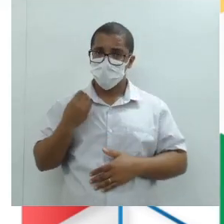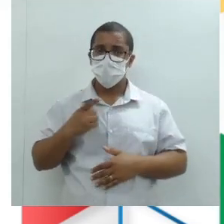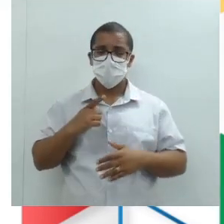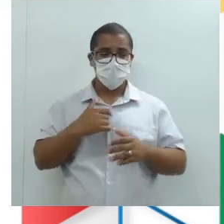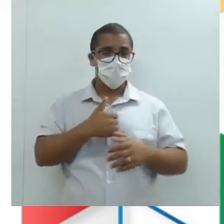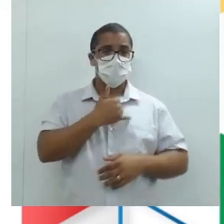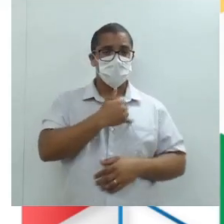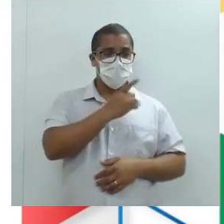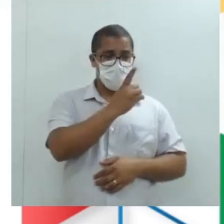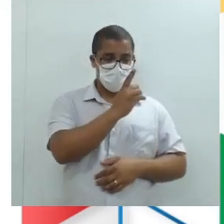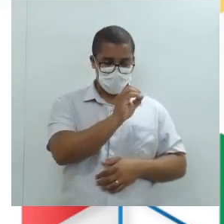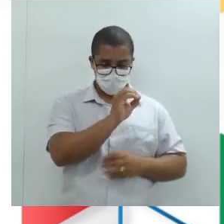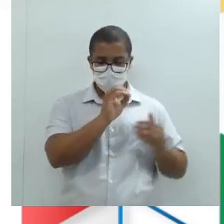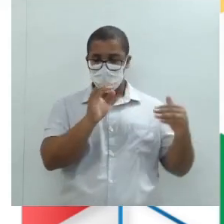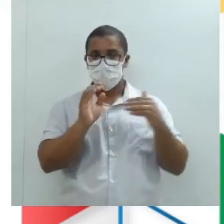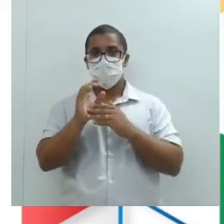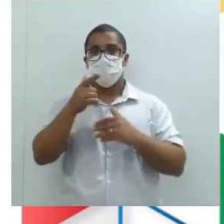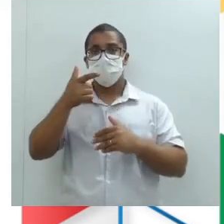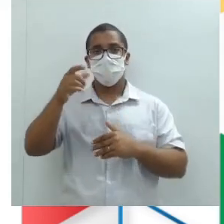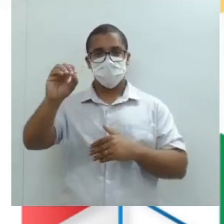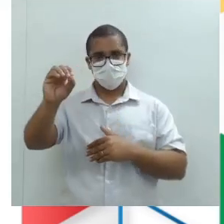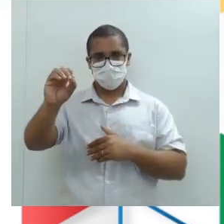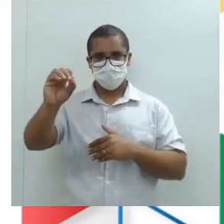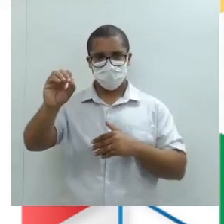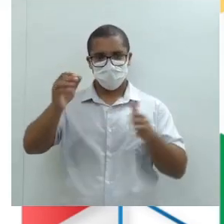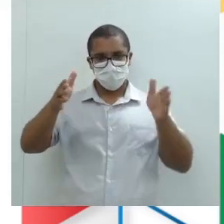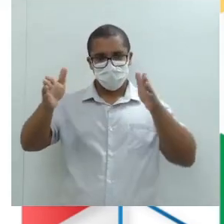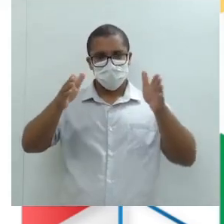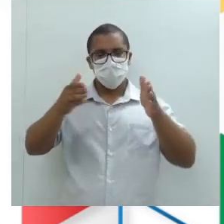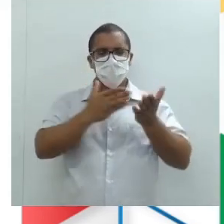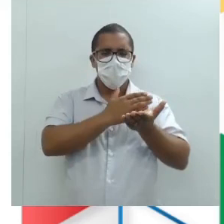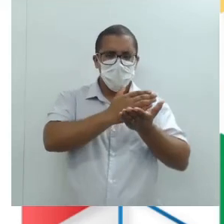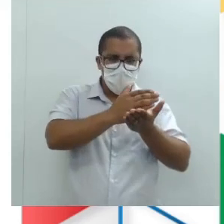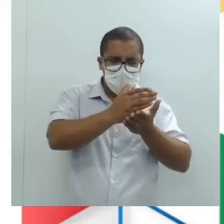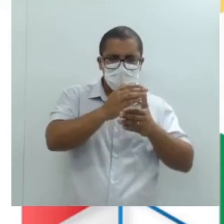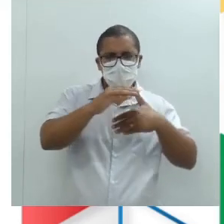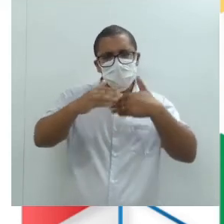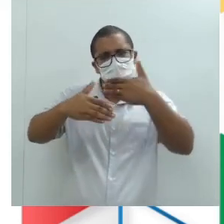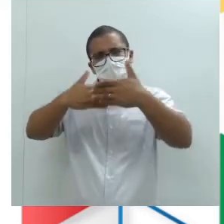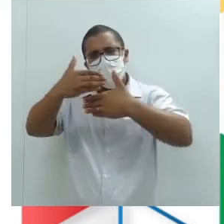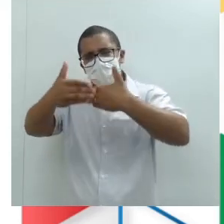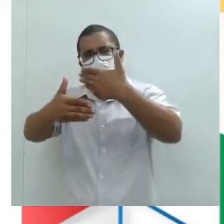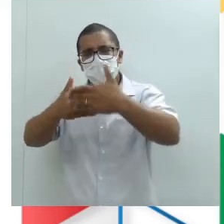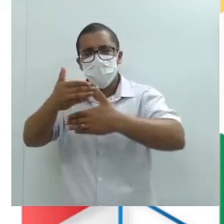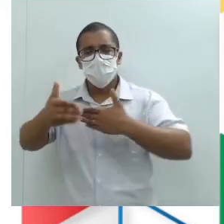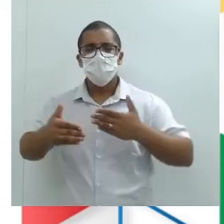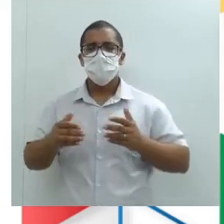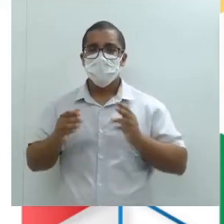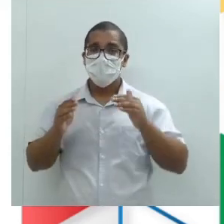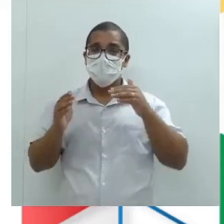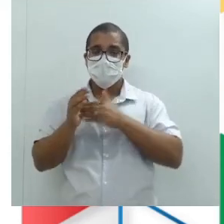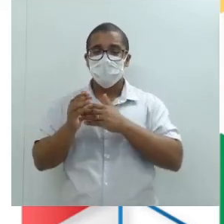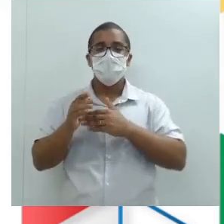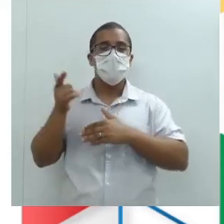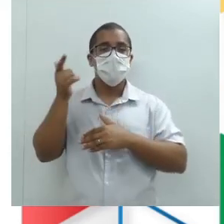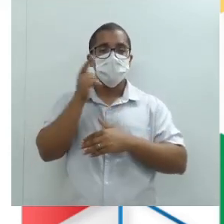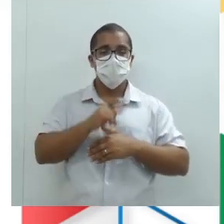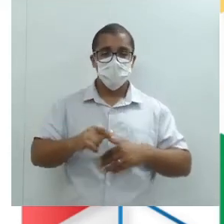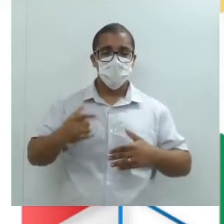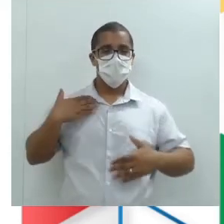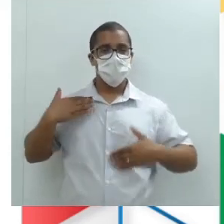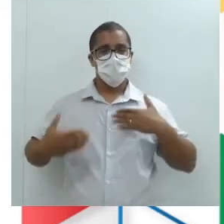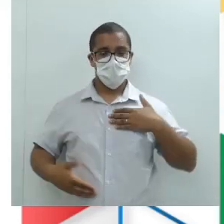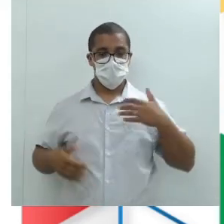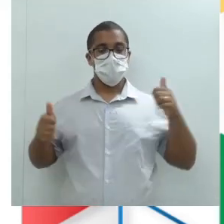dos 10 anos aos 20 anos. Começa com a puberdade, mas continua até a maturidade